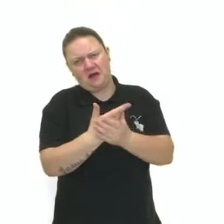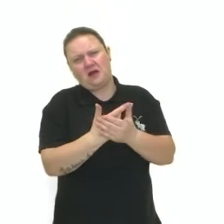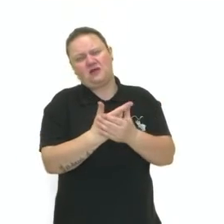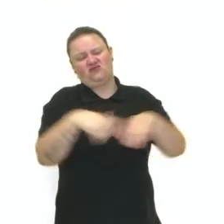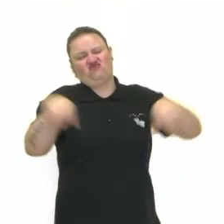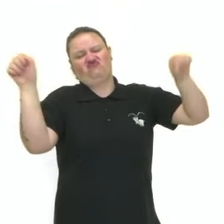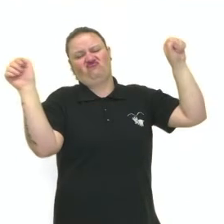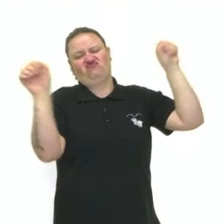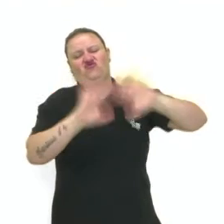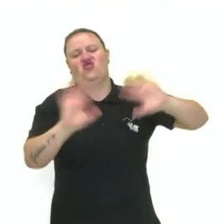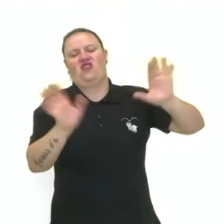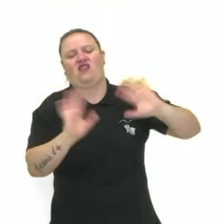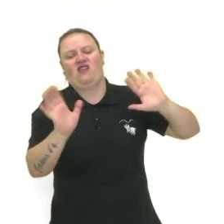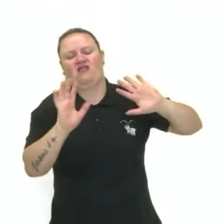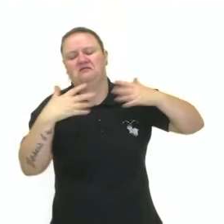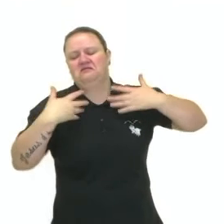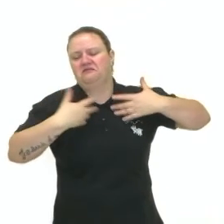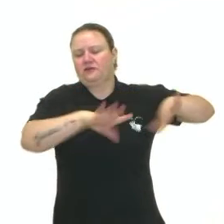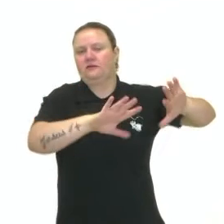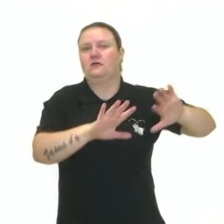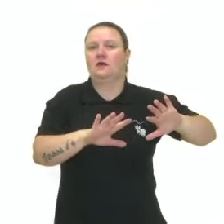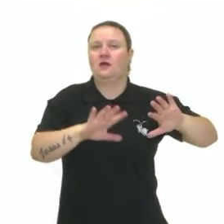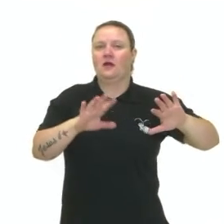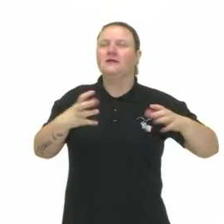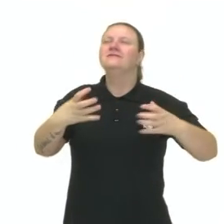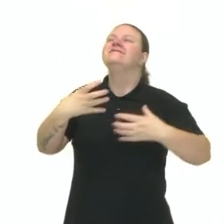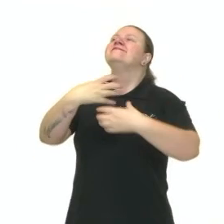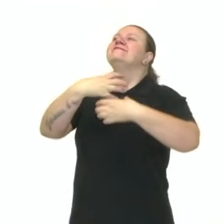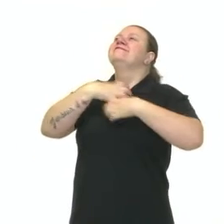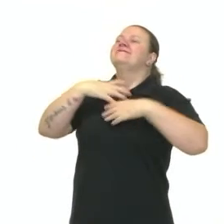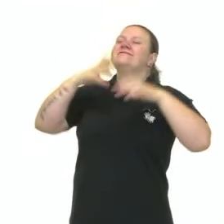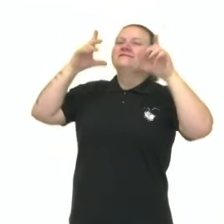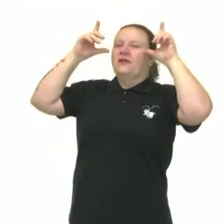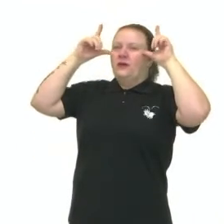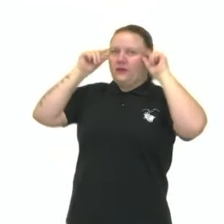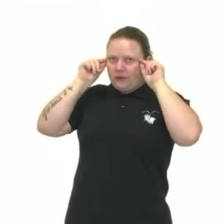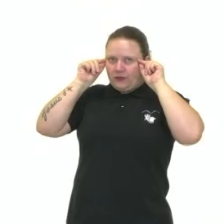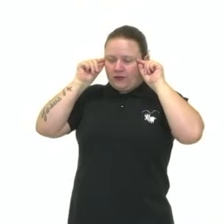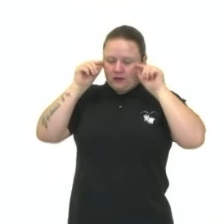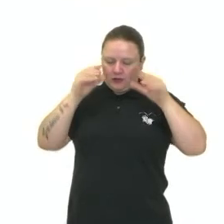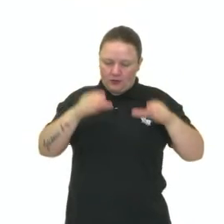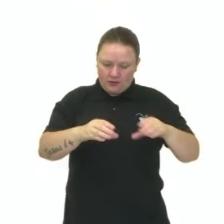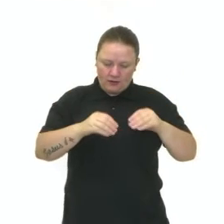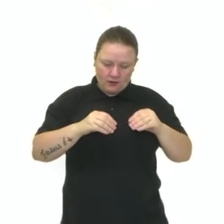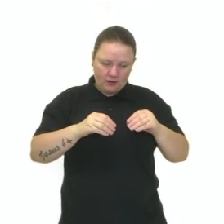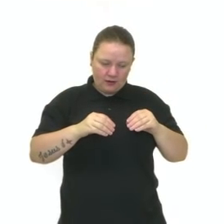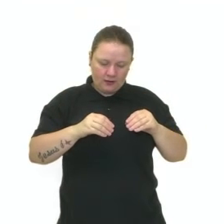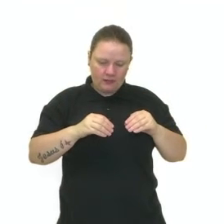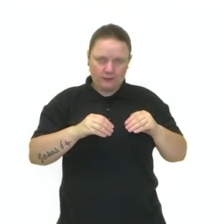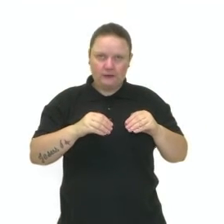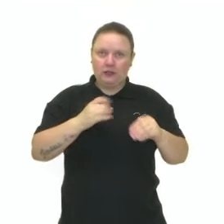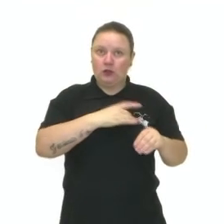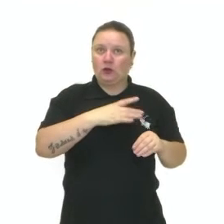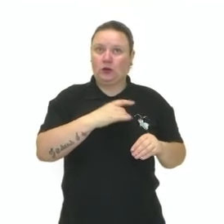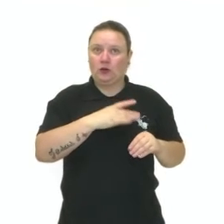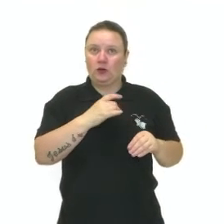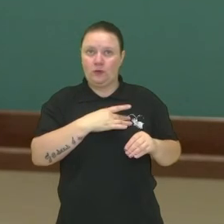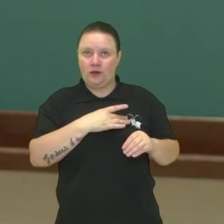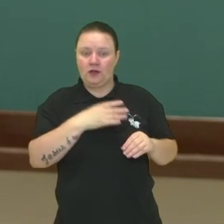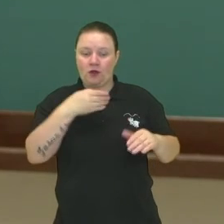adeus. Reconciliar-se-ia consigo. Fechou a carteira e com medo de a perder, tornou a